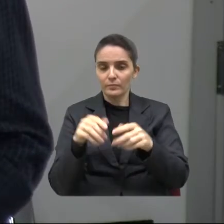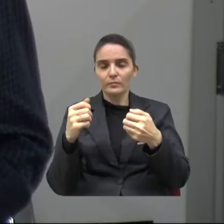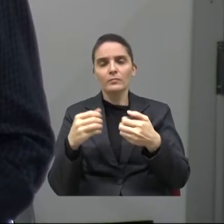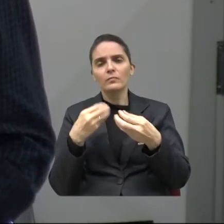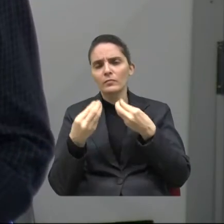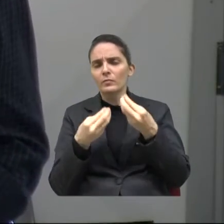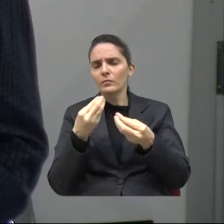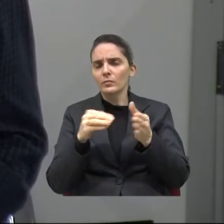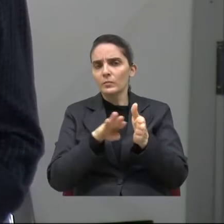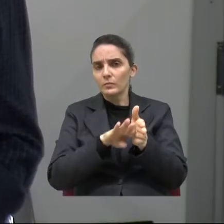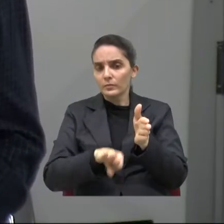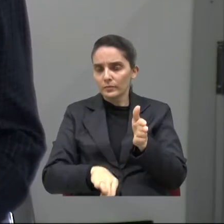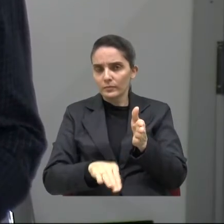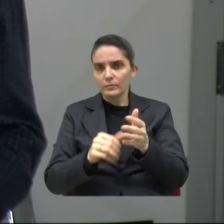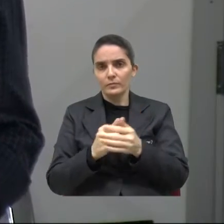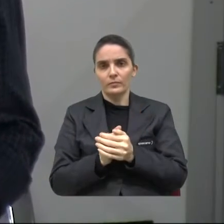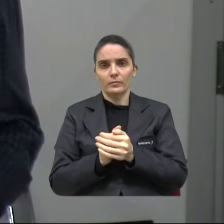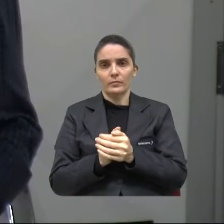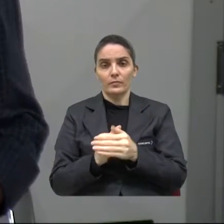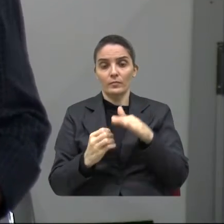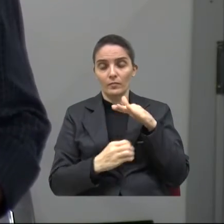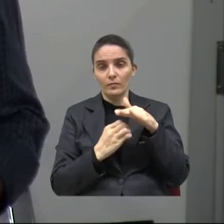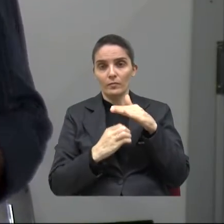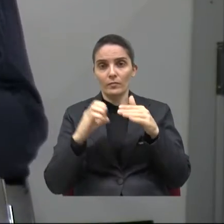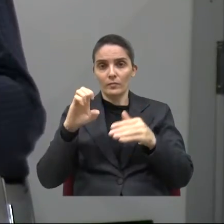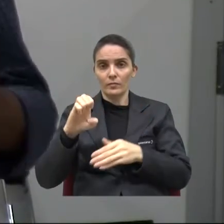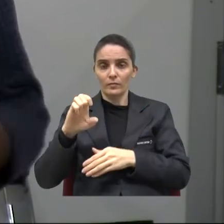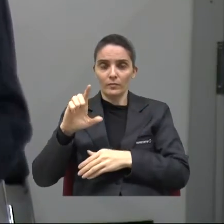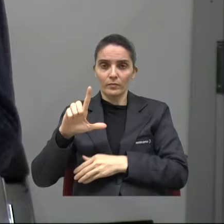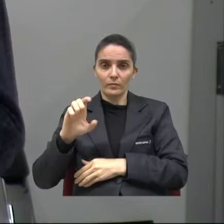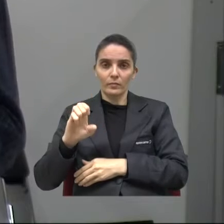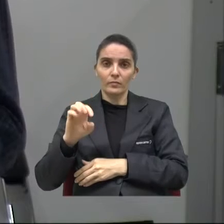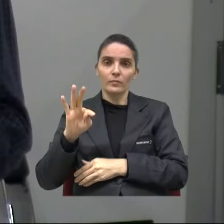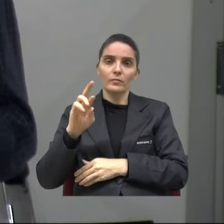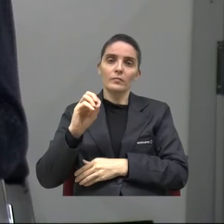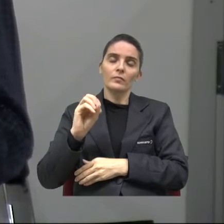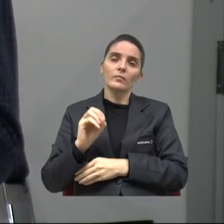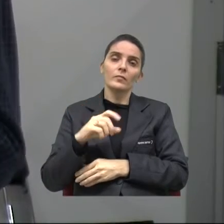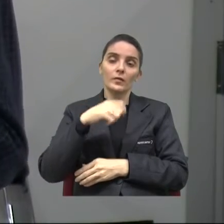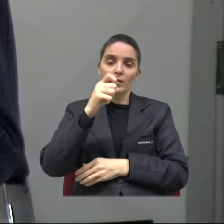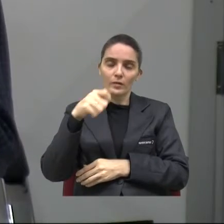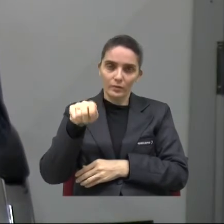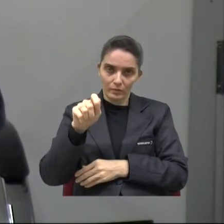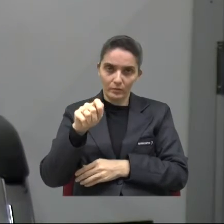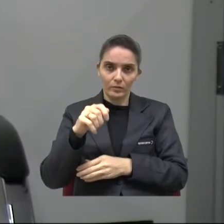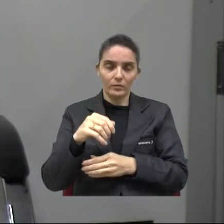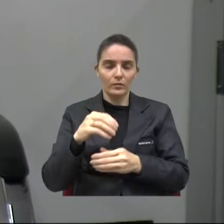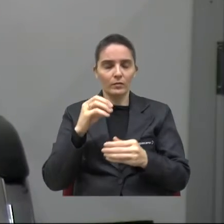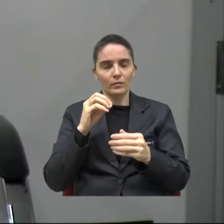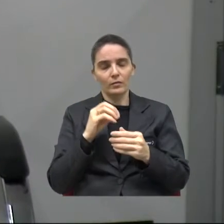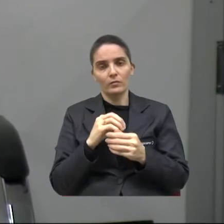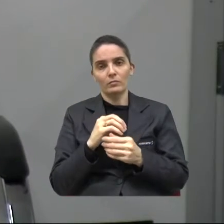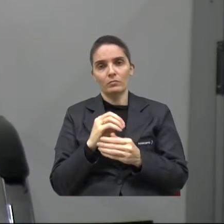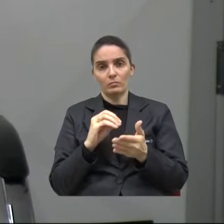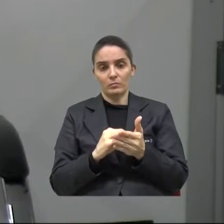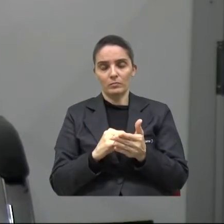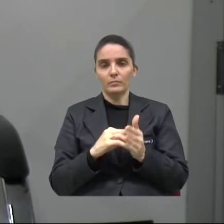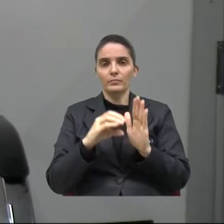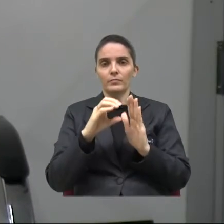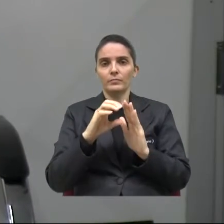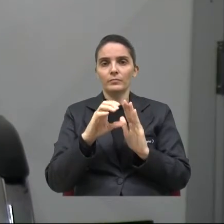esse custo, porque a eletro tem lá um sistema que as associações, a partir de um cadastro, pode ter